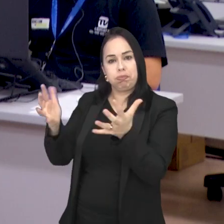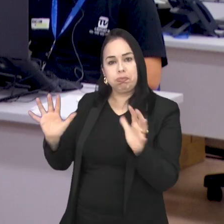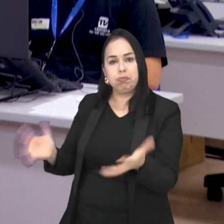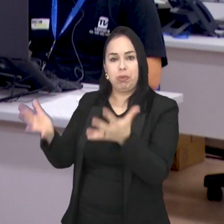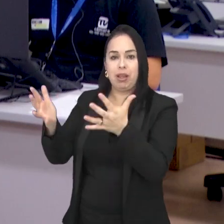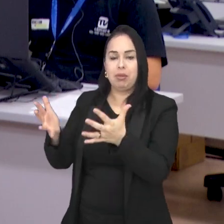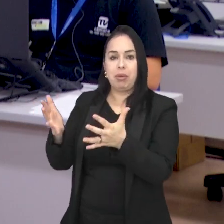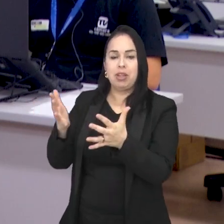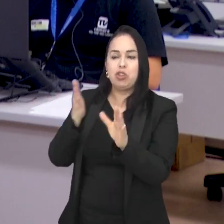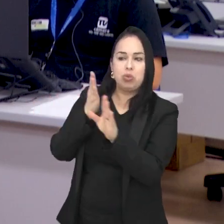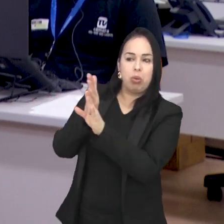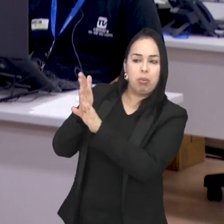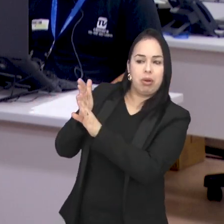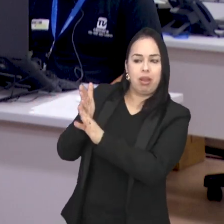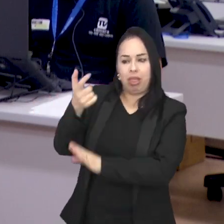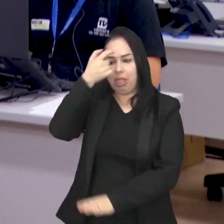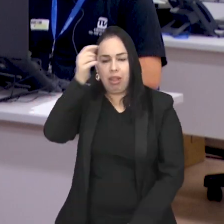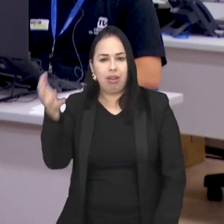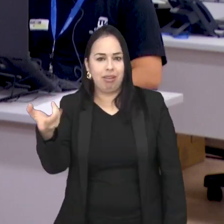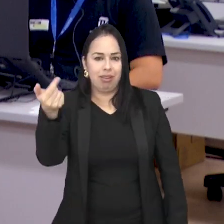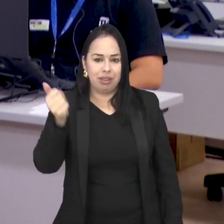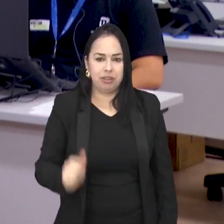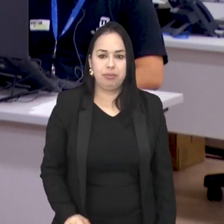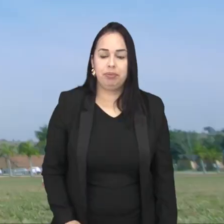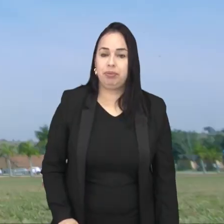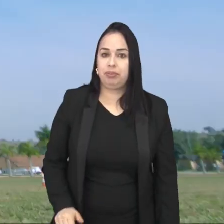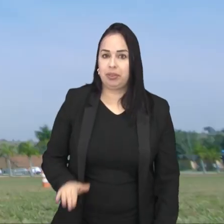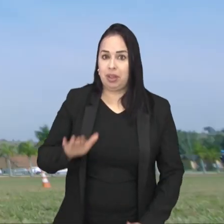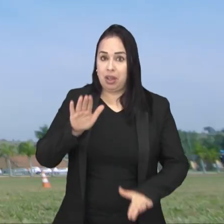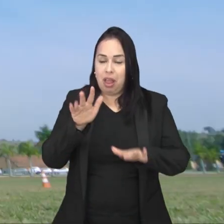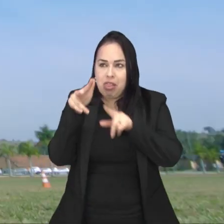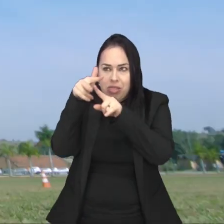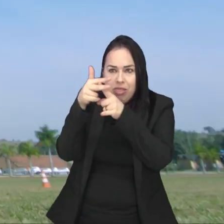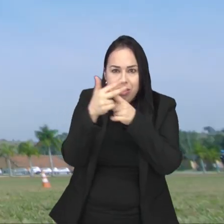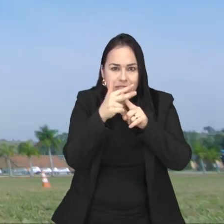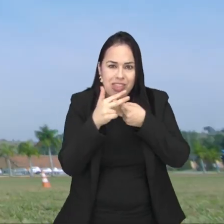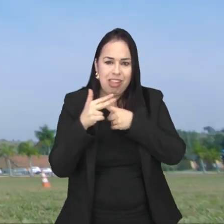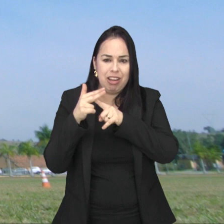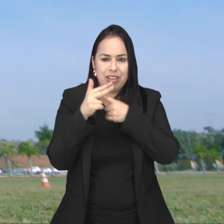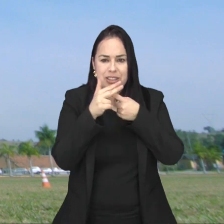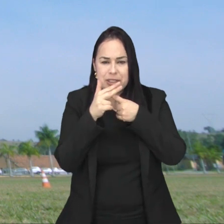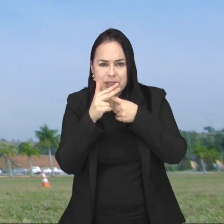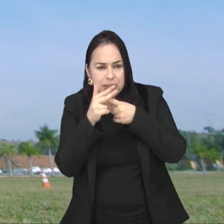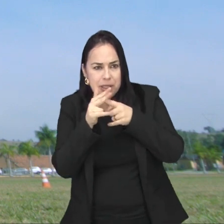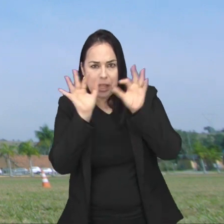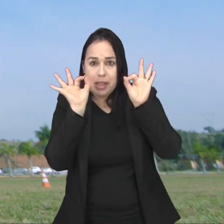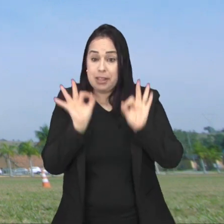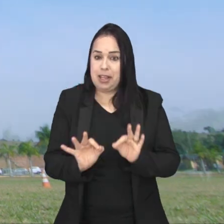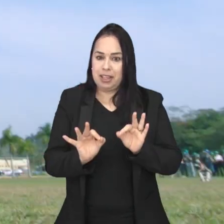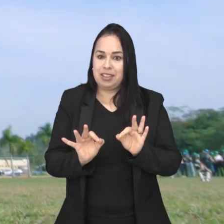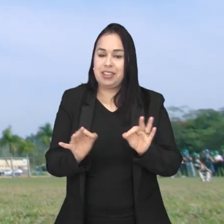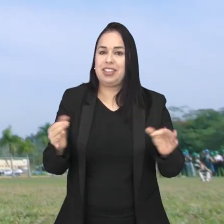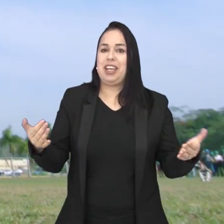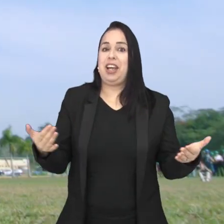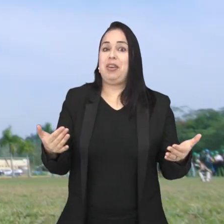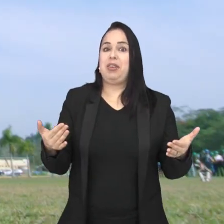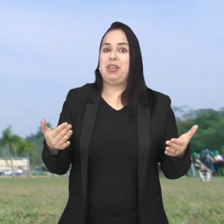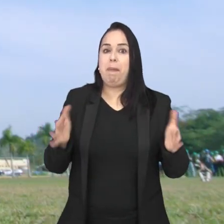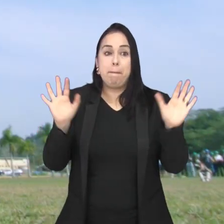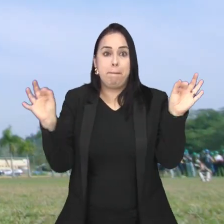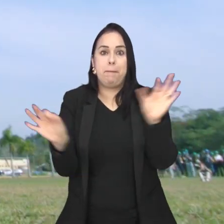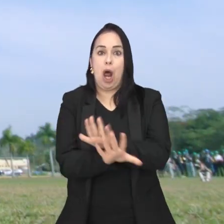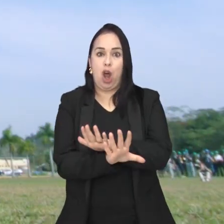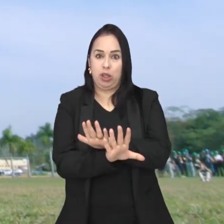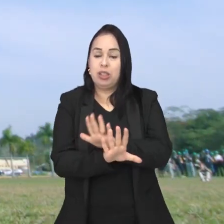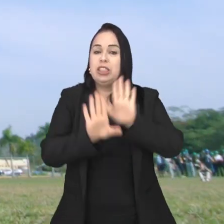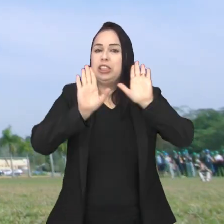para, quem sabe, descobrir novos talentos na área. Alguns ajustes, uma última checagem e logo